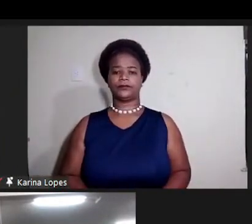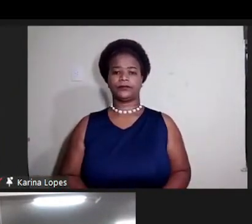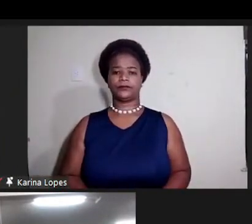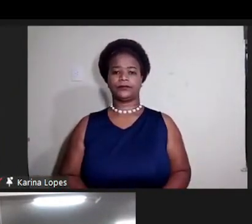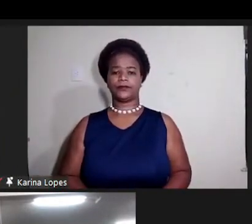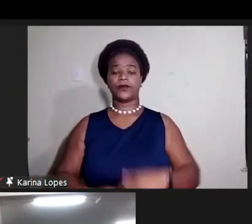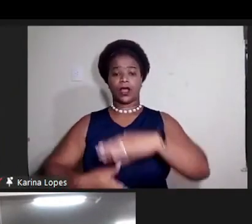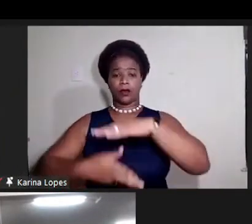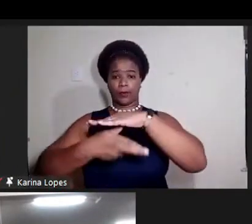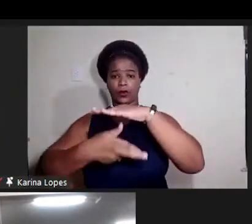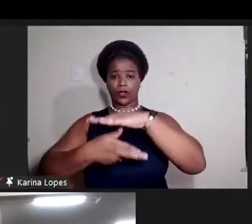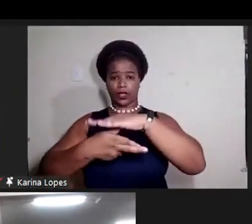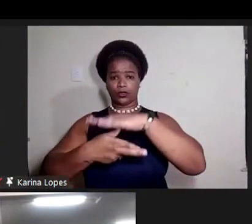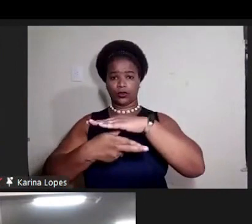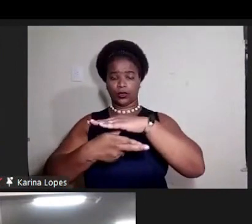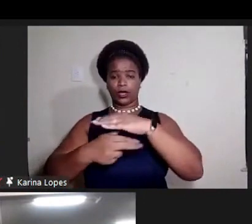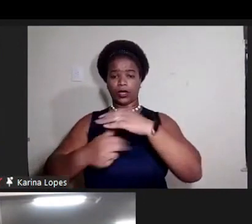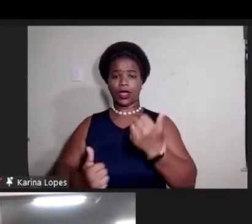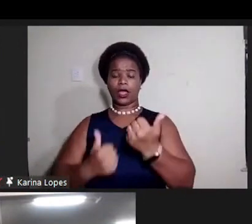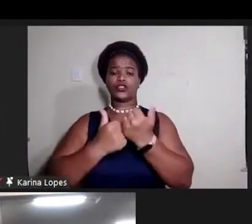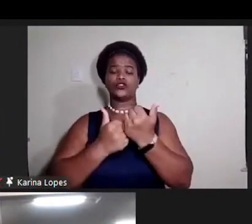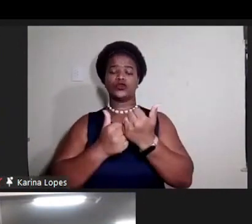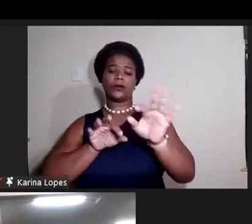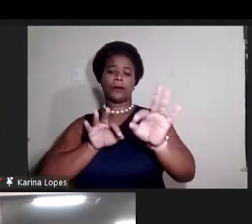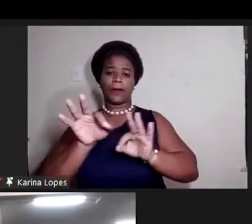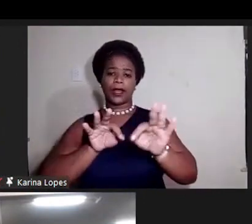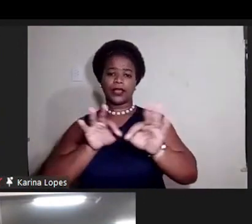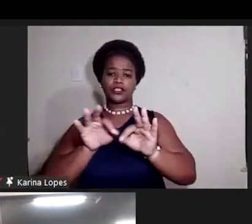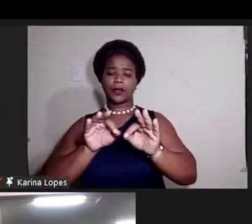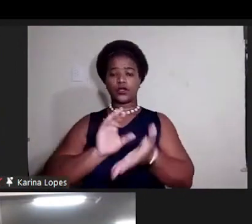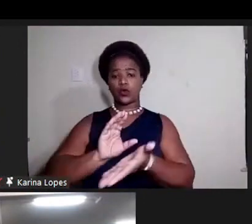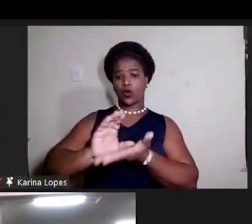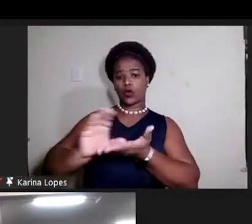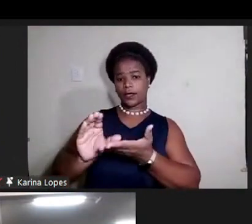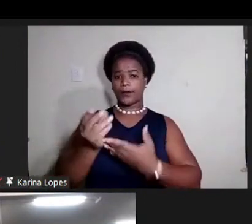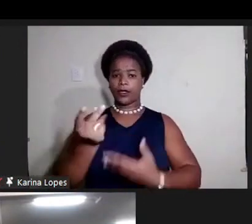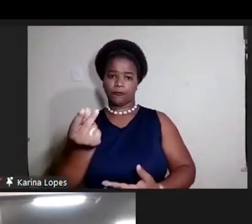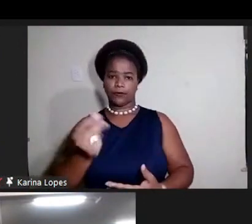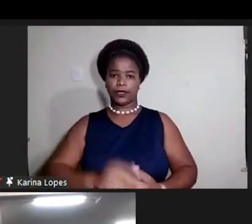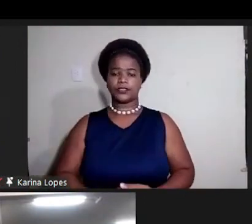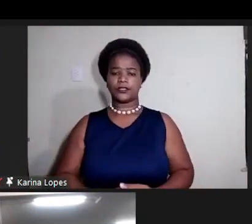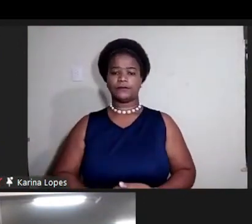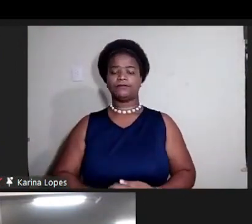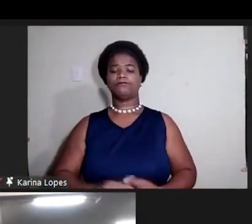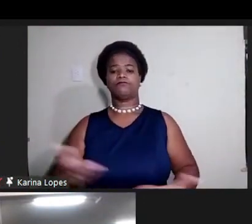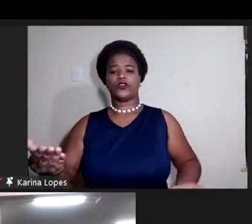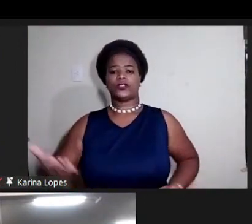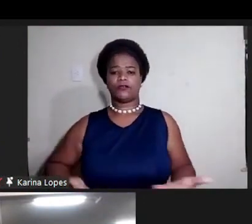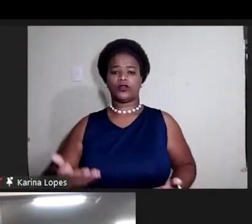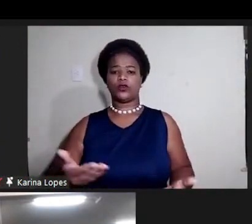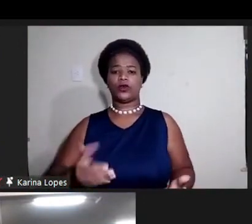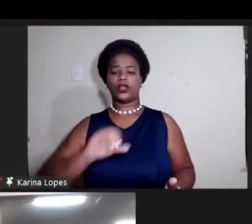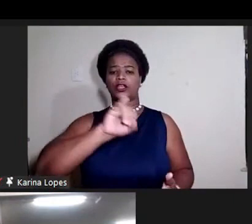pró-reitora adjunta de Planejamento, Orçamento e Finanças, servidora Juscelene Belandre da Silva,